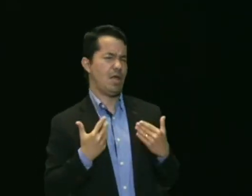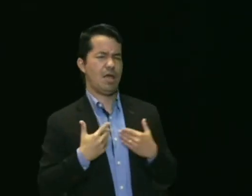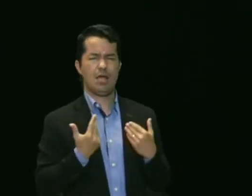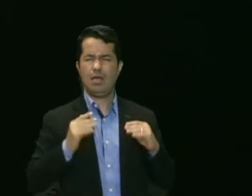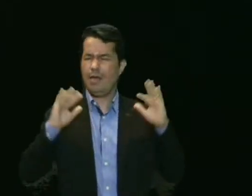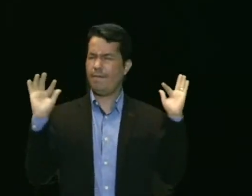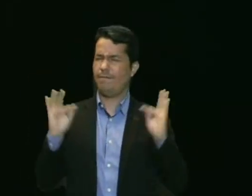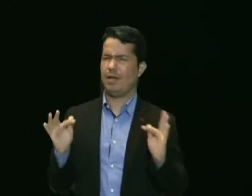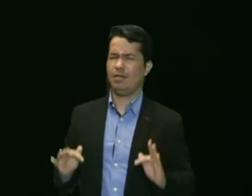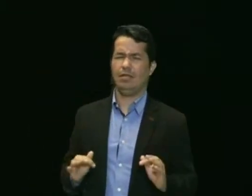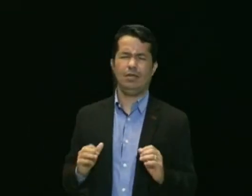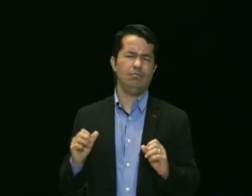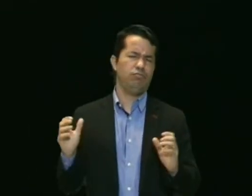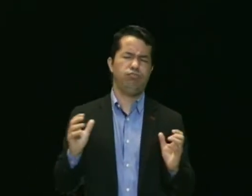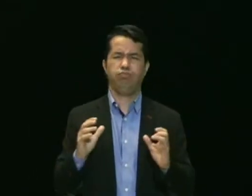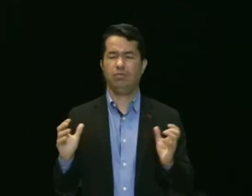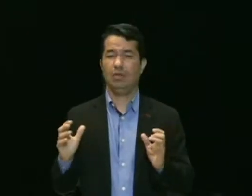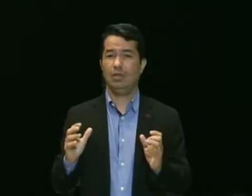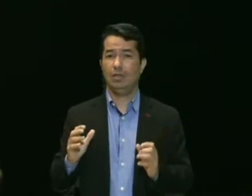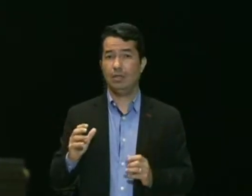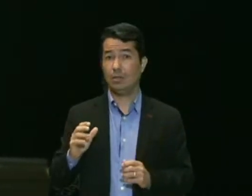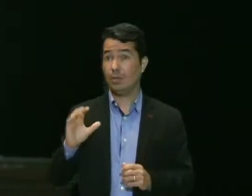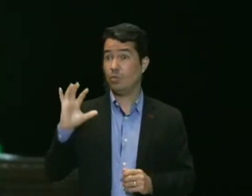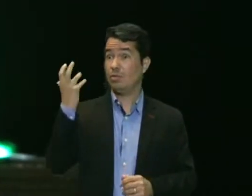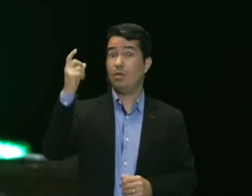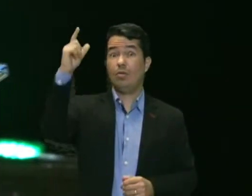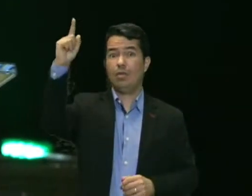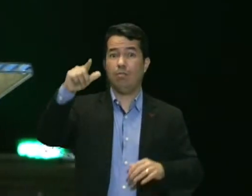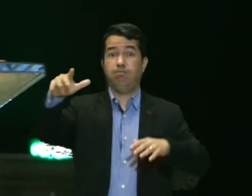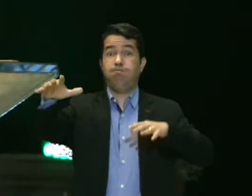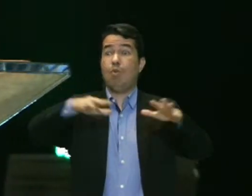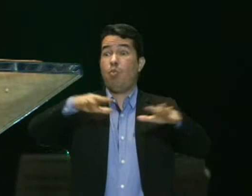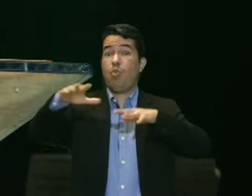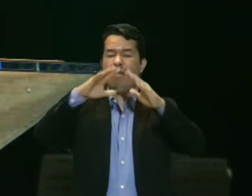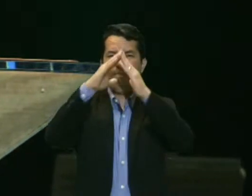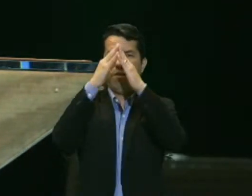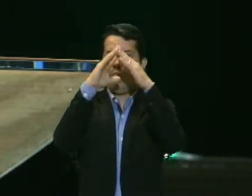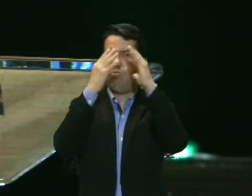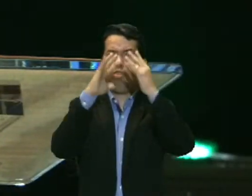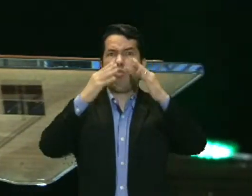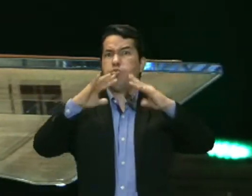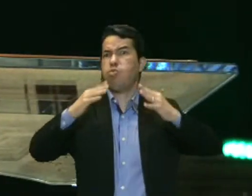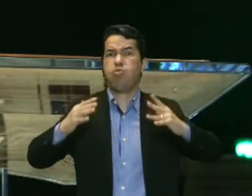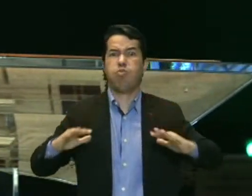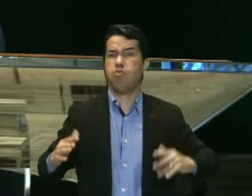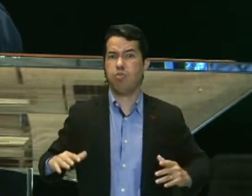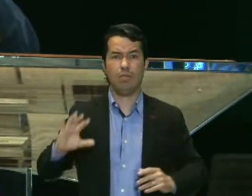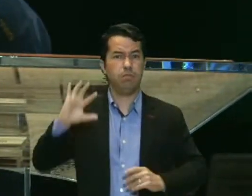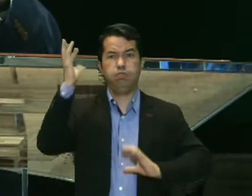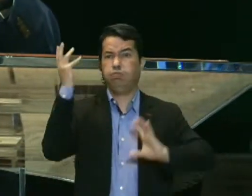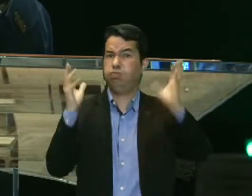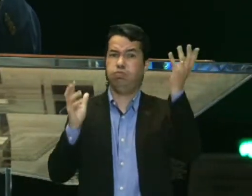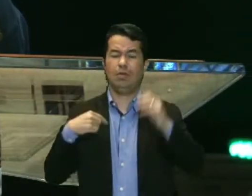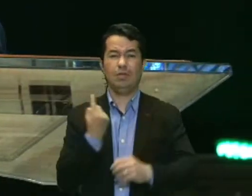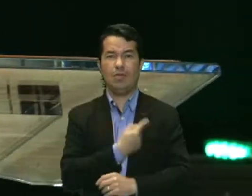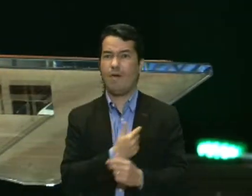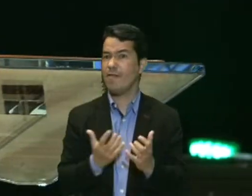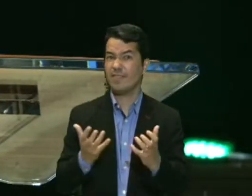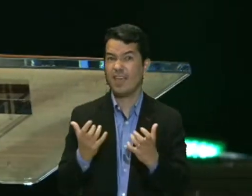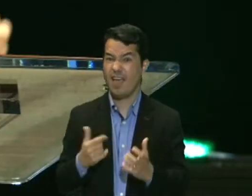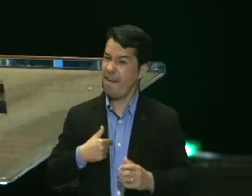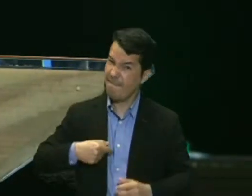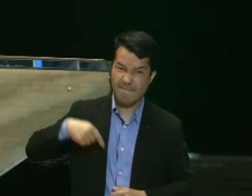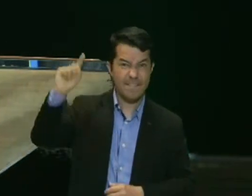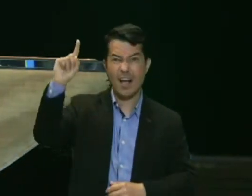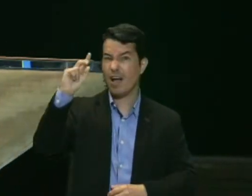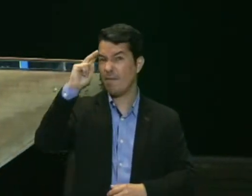um tempo depois do terremoto, então nós estávamos com o coração cheio de amor, com vontade de chegar lá, servir,